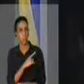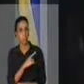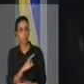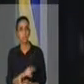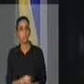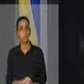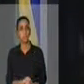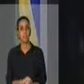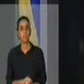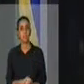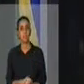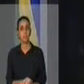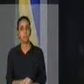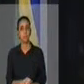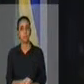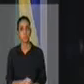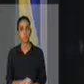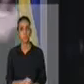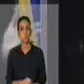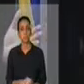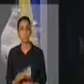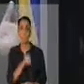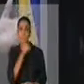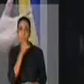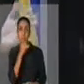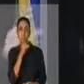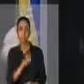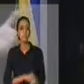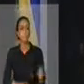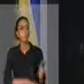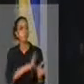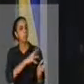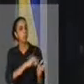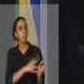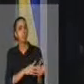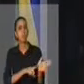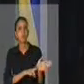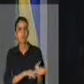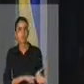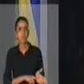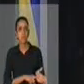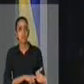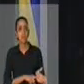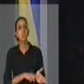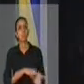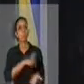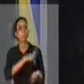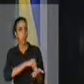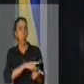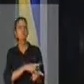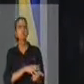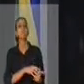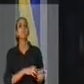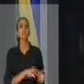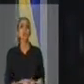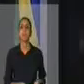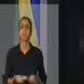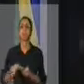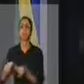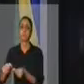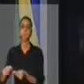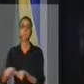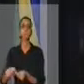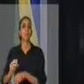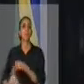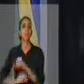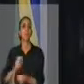das pessoas, nós podemos enviar essa imagem para um centro diagnóstico, são imagens digitais, recebê-la com o diagnóstico